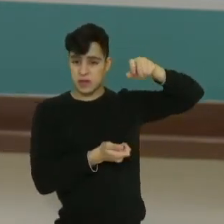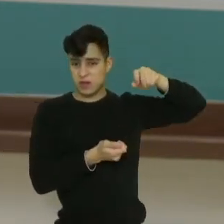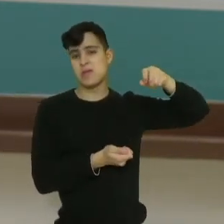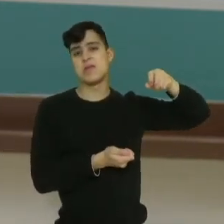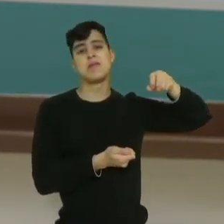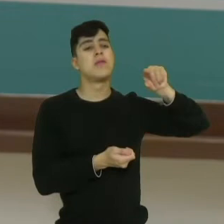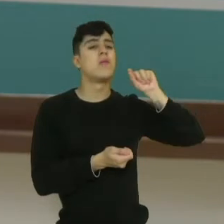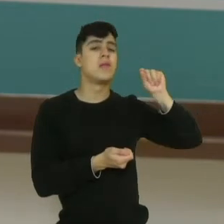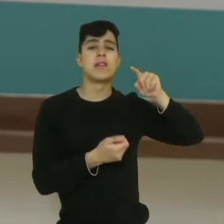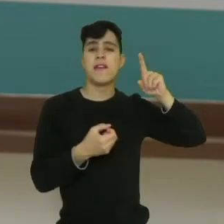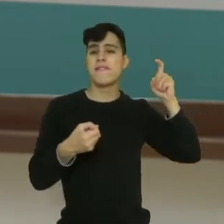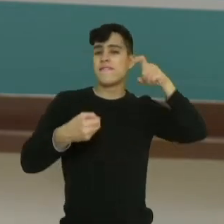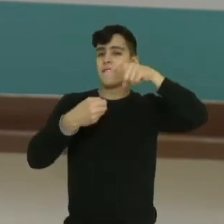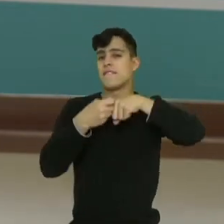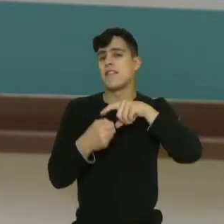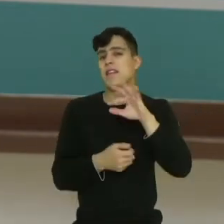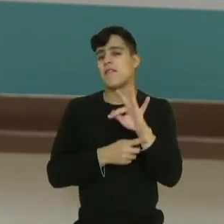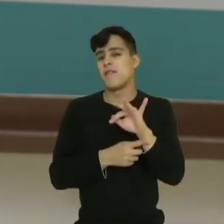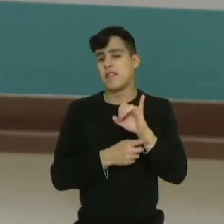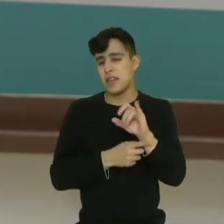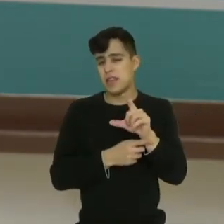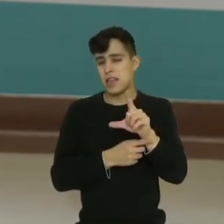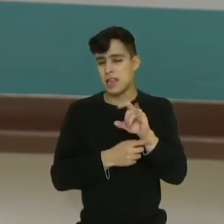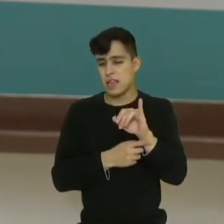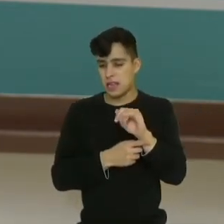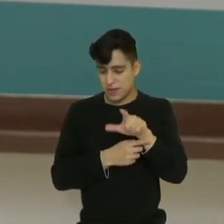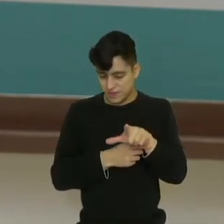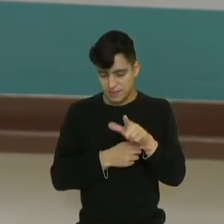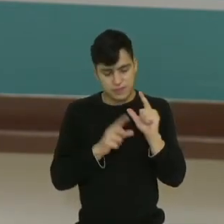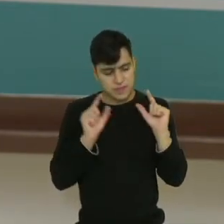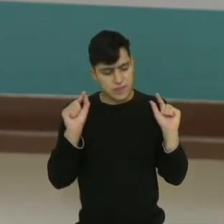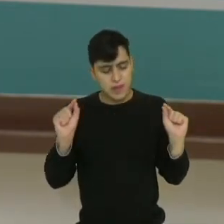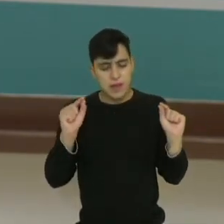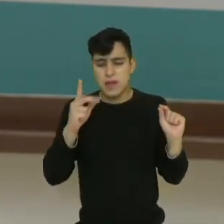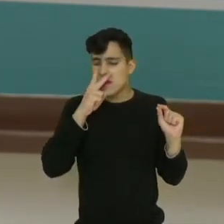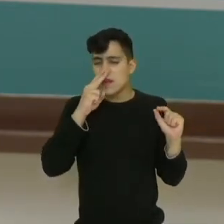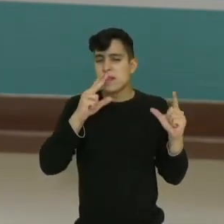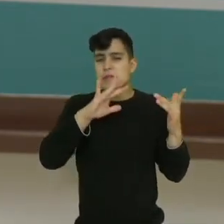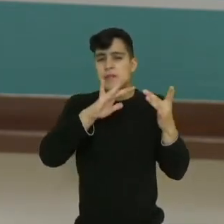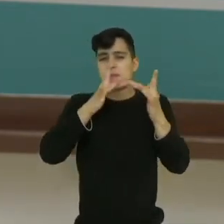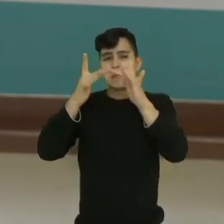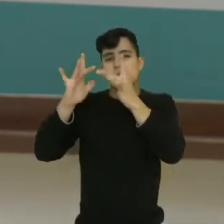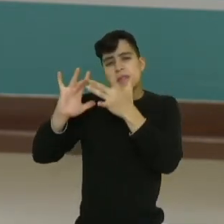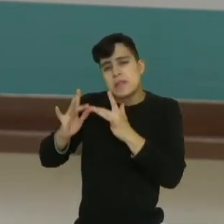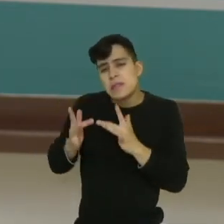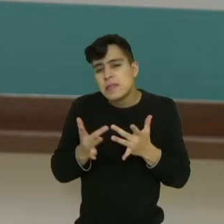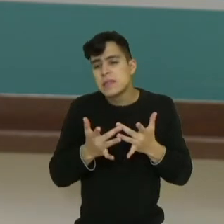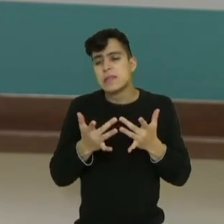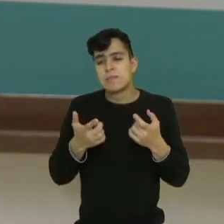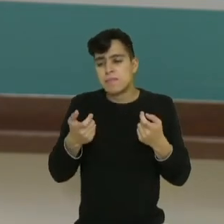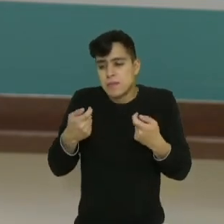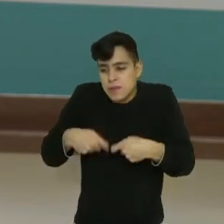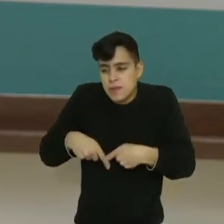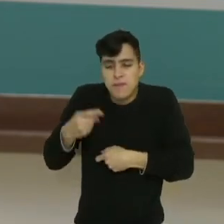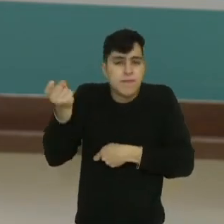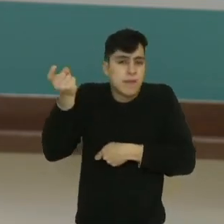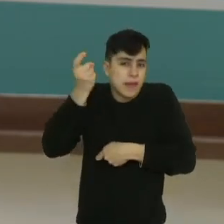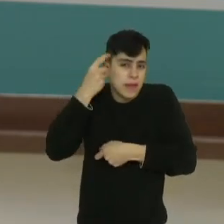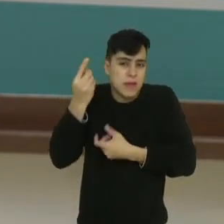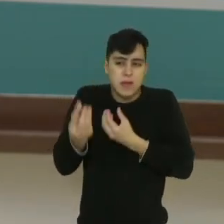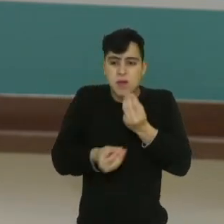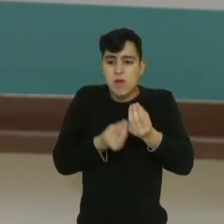vamos chamar de filiais. Dessa forma, estabelecemos um circuito integrado, temos que pensar na circulação